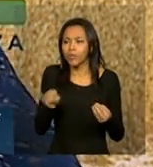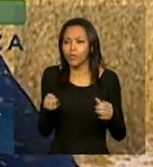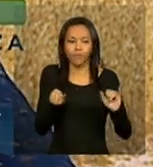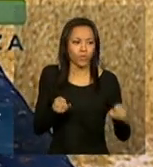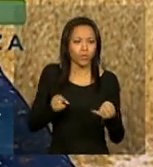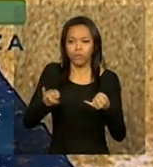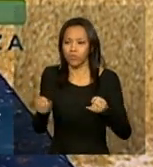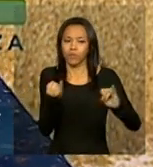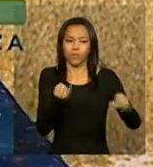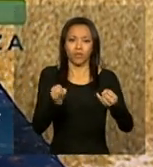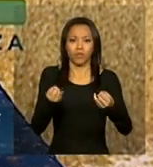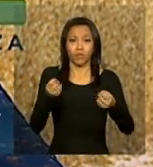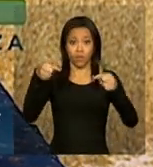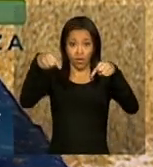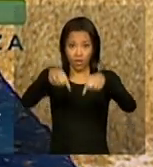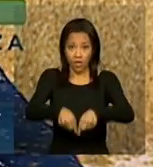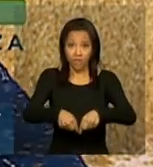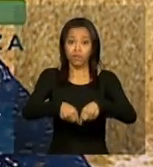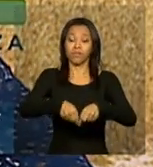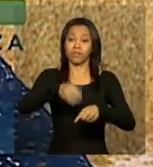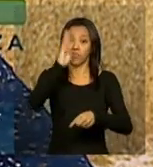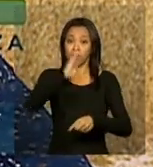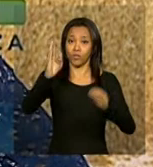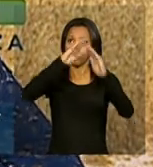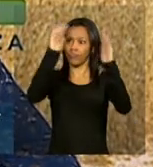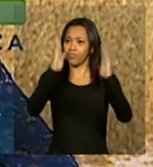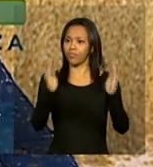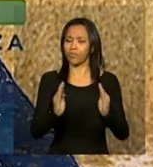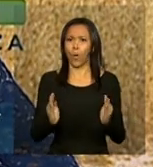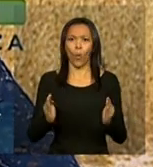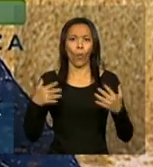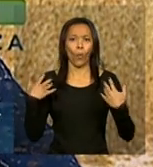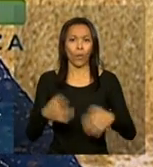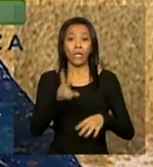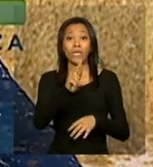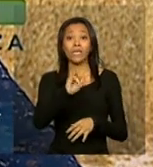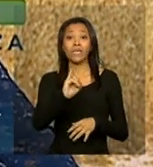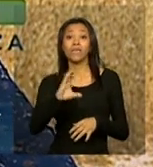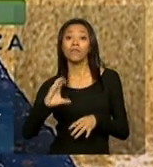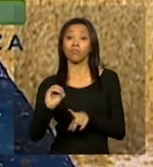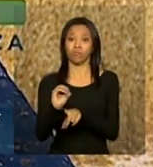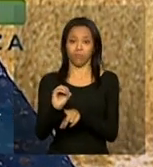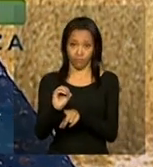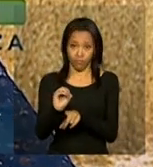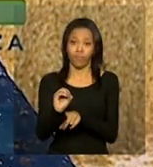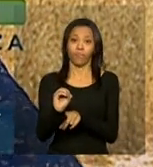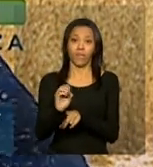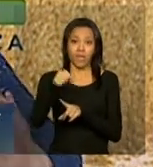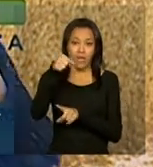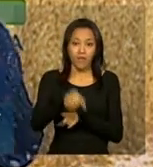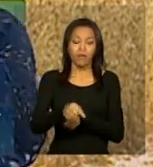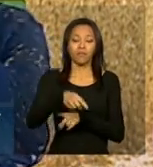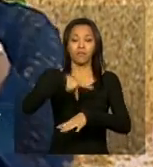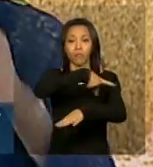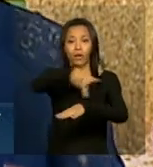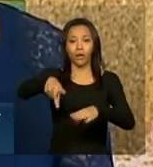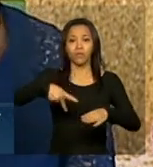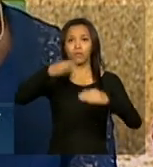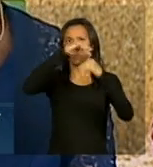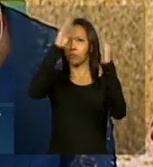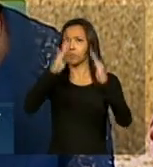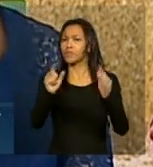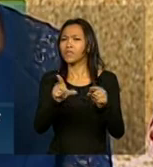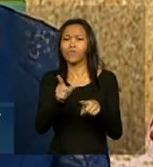porque esse é um país imensamente rico, porque esse país tem todo um futuro